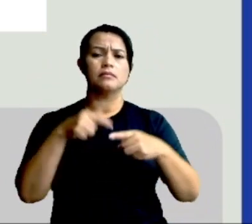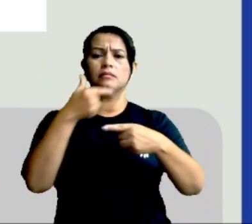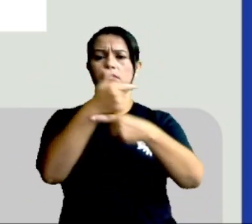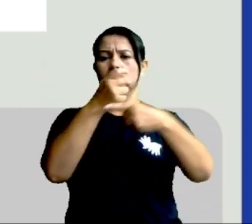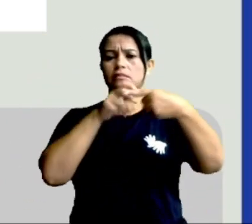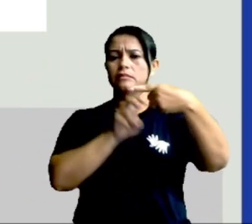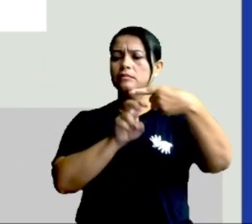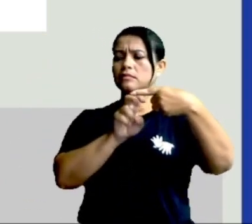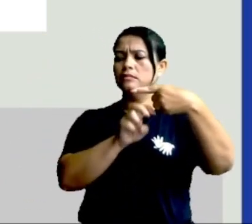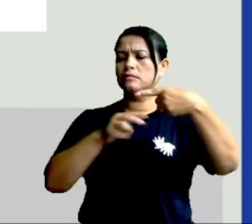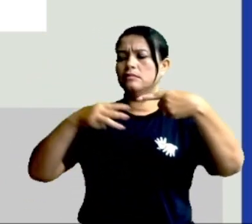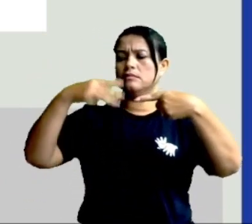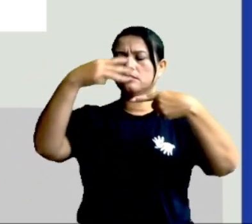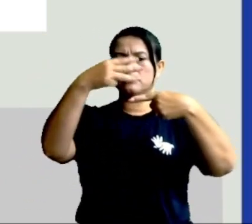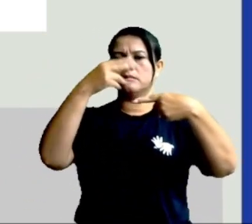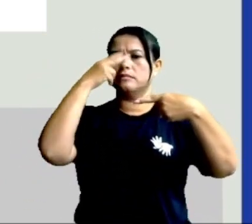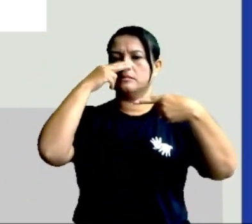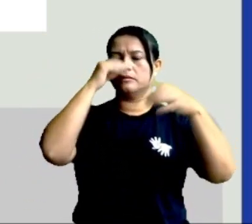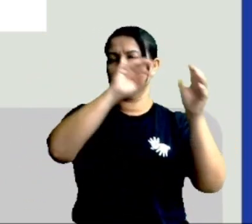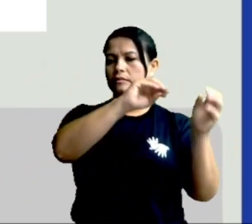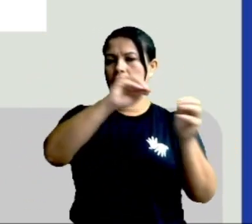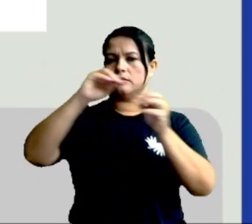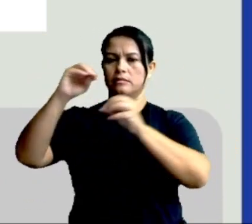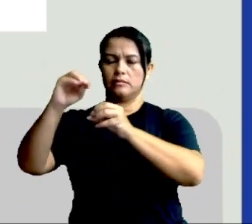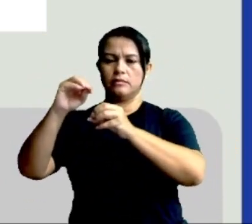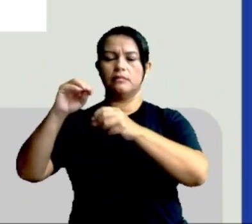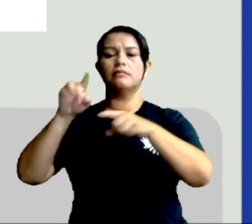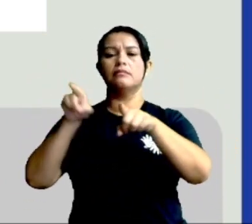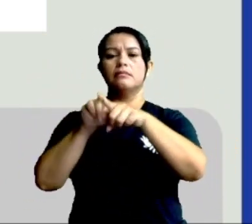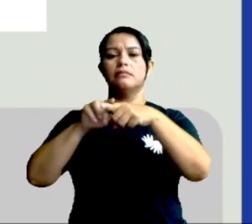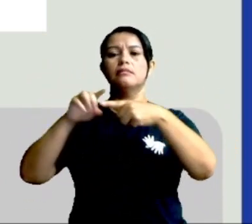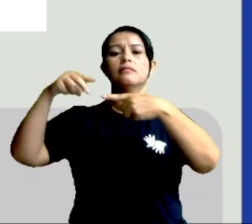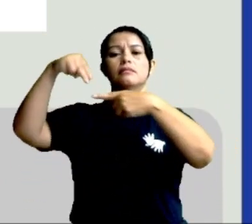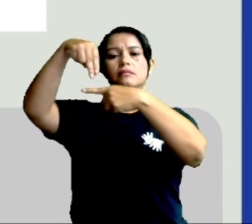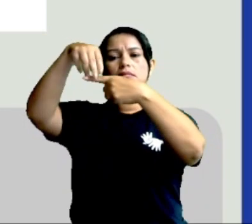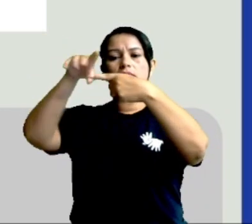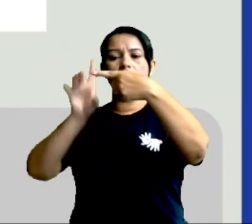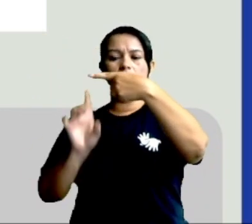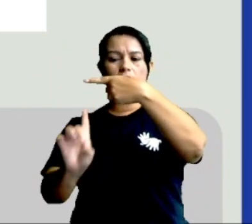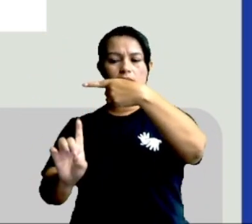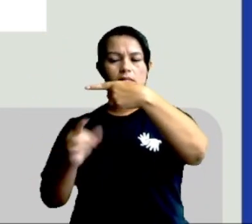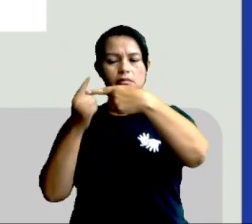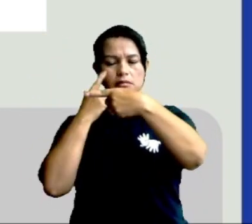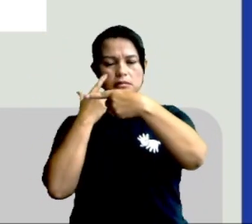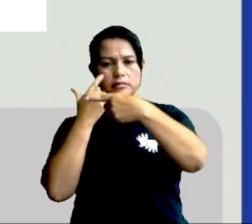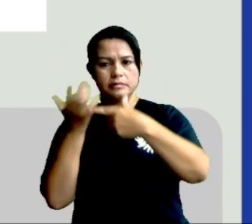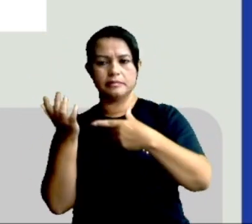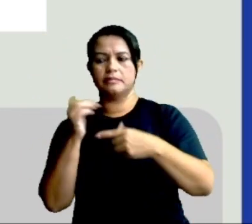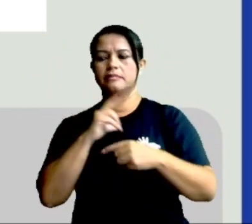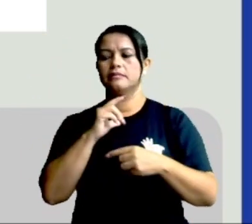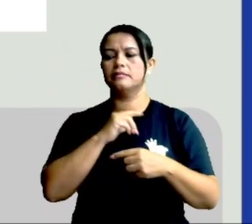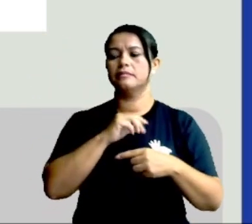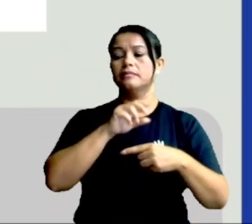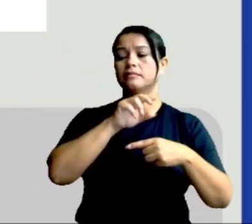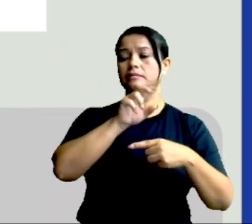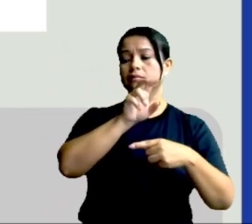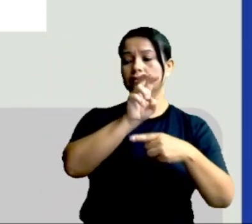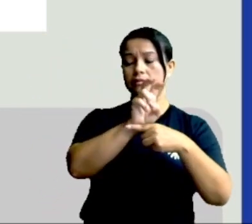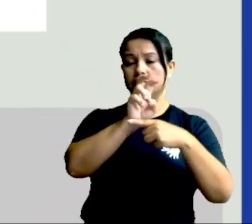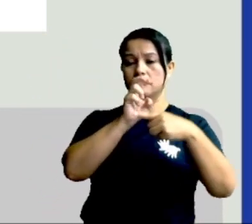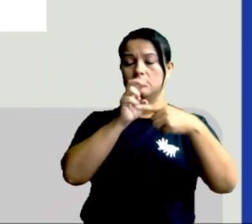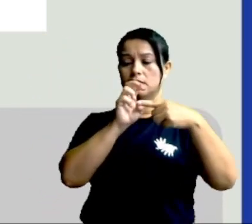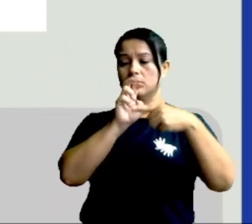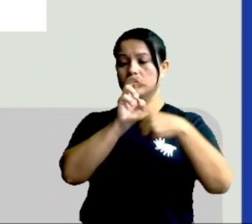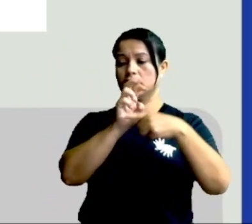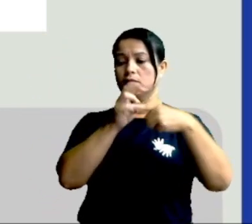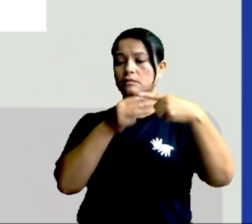meu numerador quanto do meu denominador. Tá certo? Então, eu vou ter o seguinte, ó, 5 sobre 3 elevado